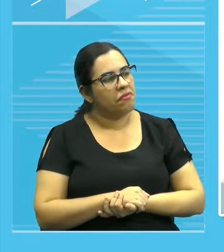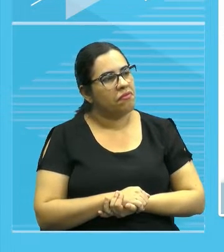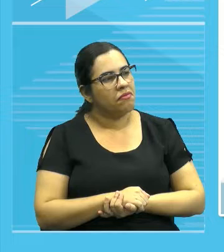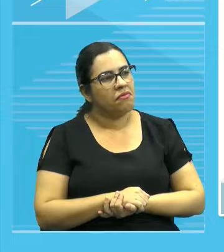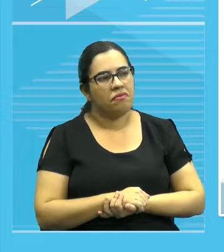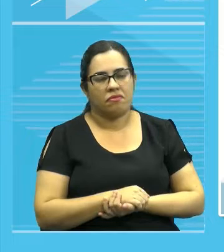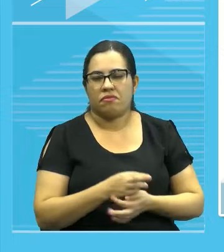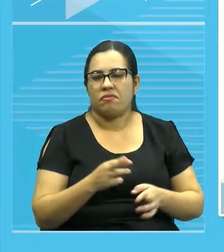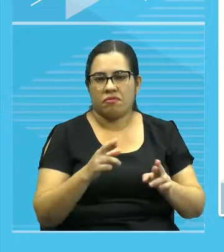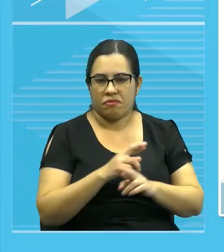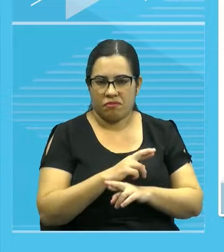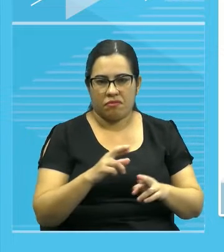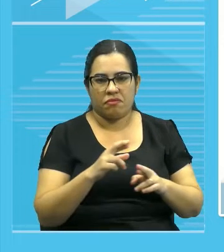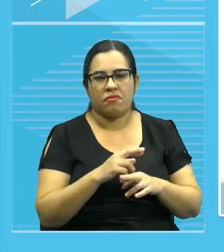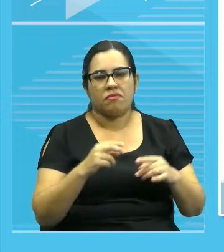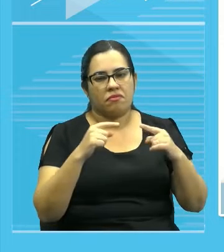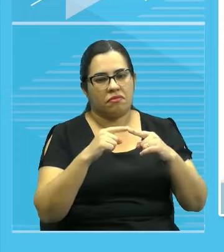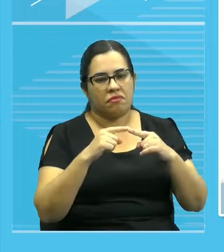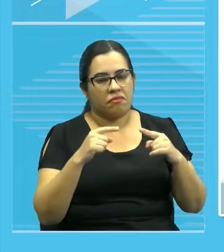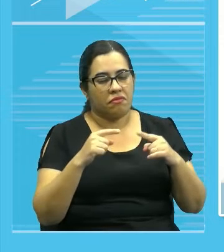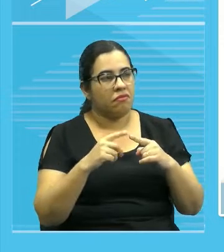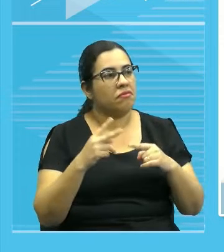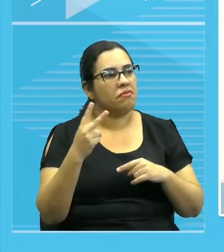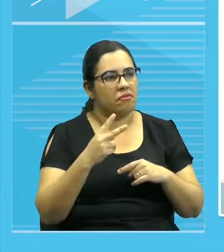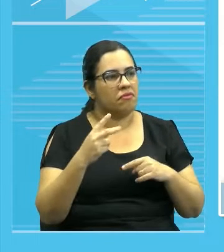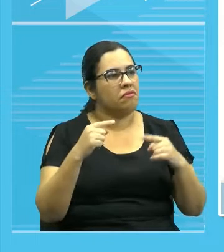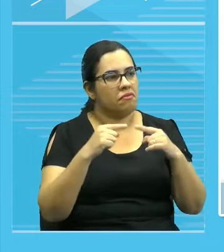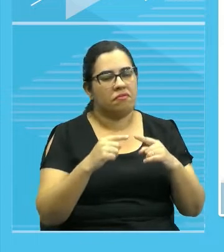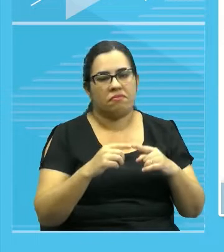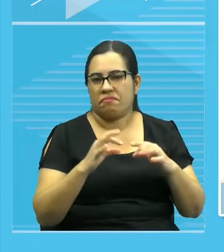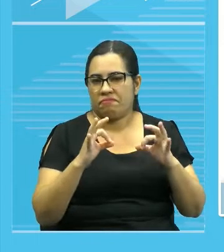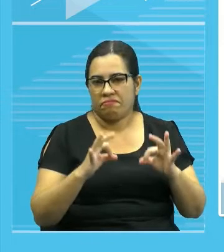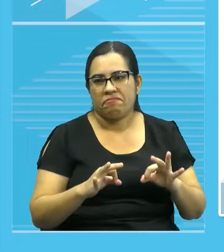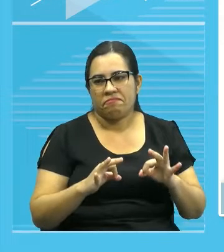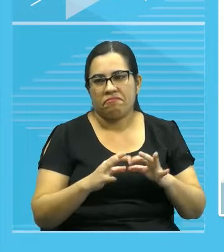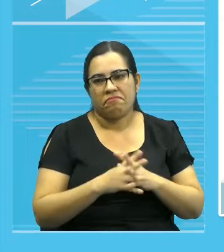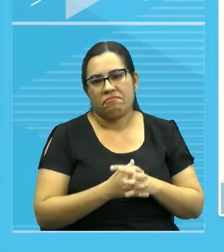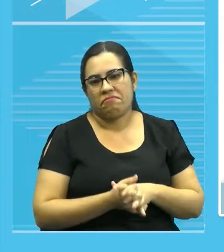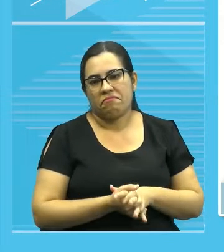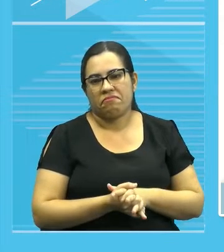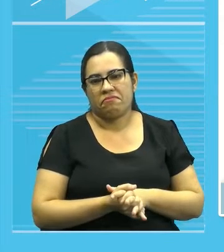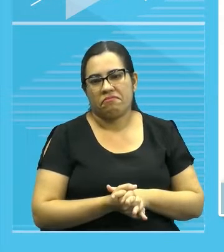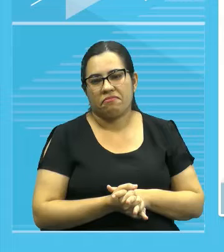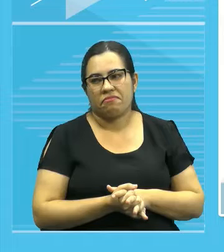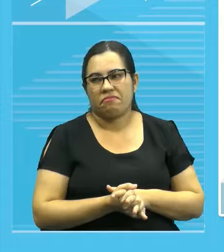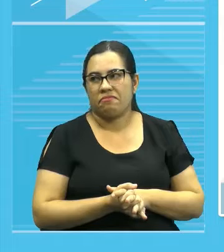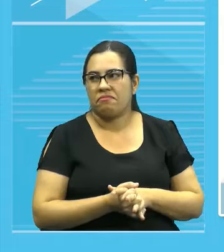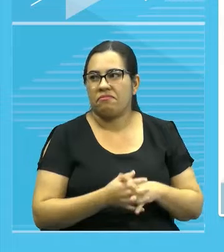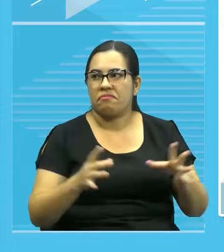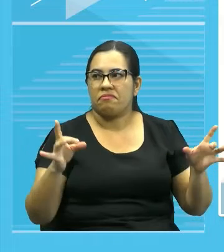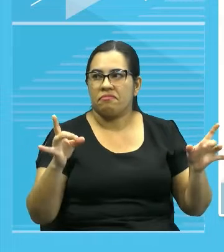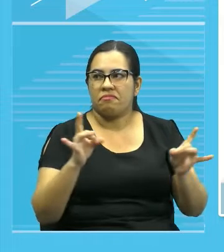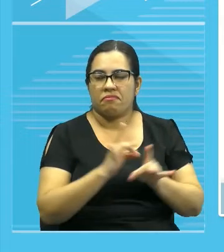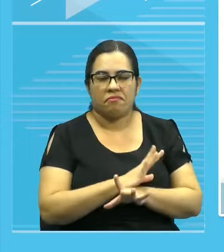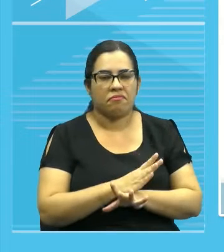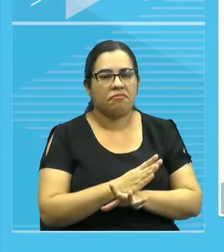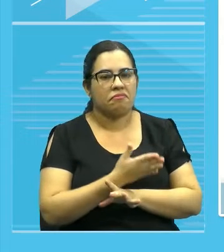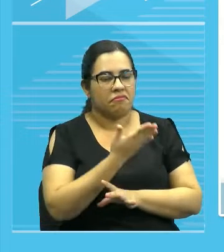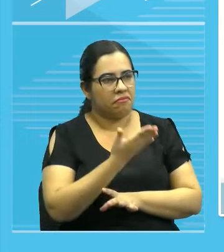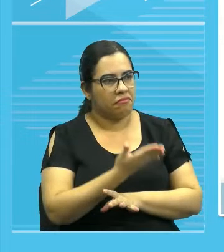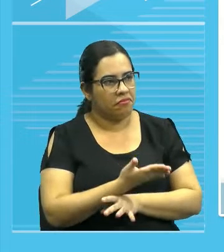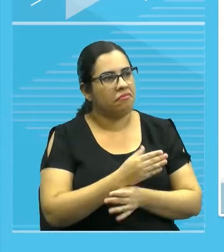a relação que se faz com a segunda conquista é essa né pronto Lucas